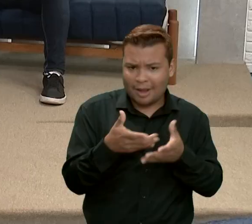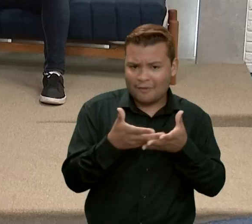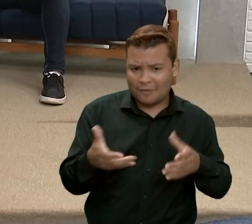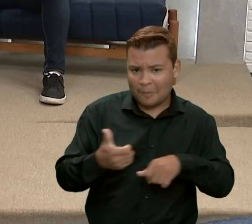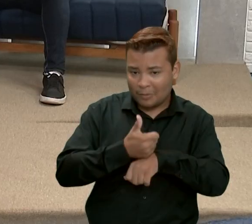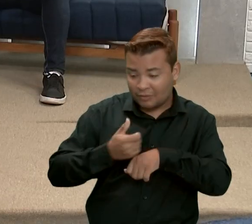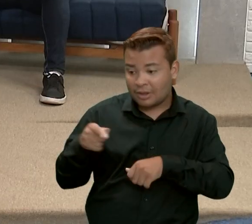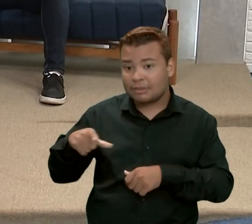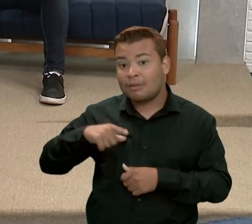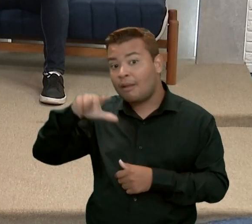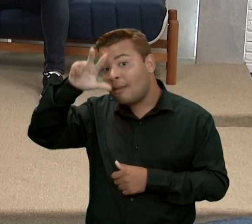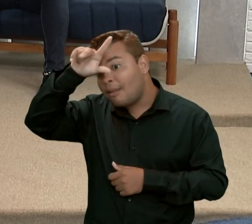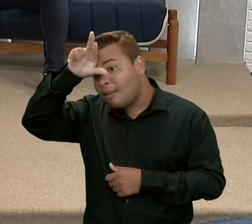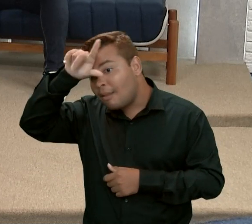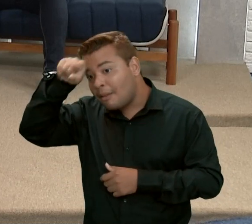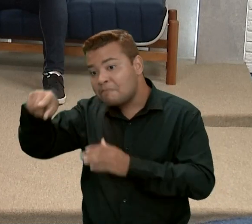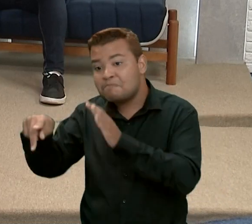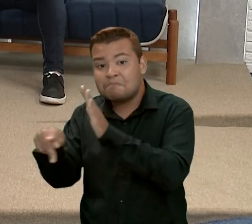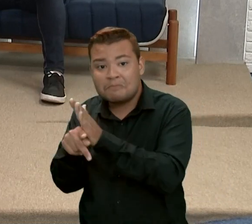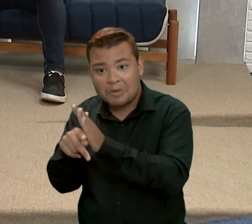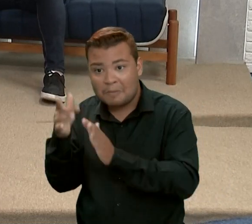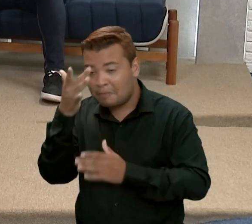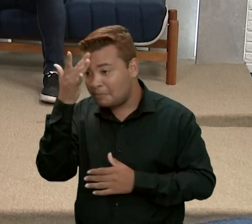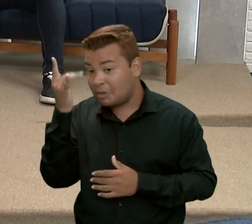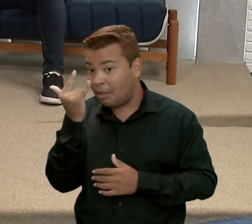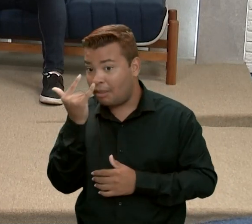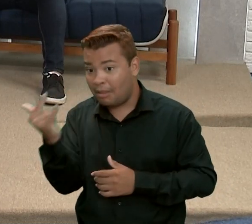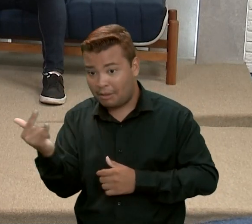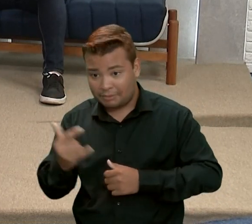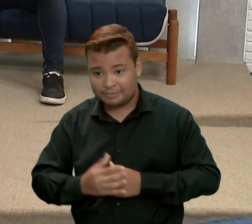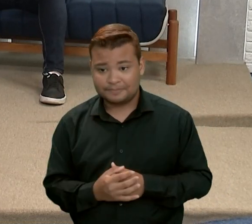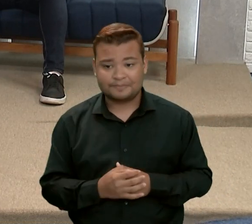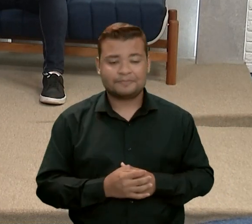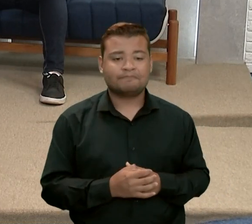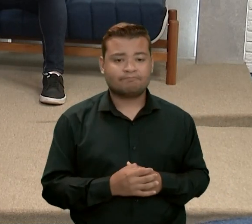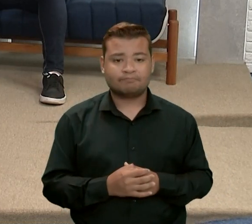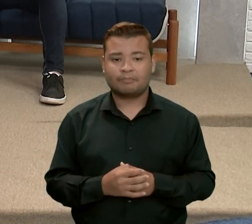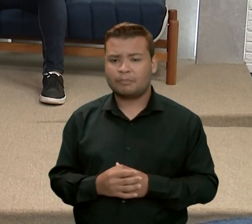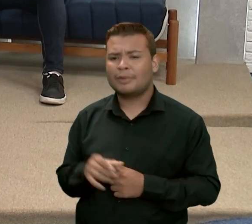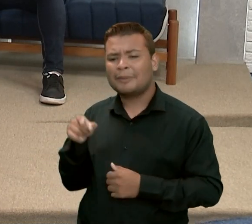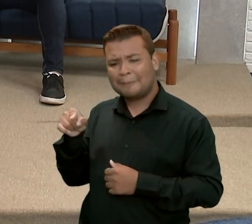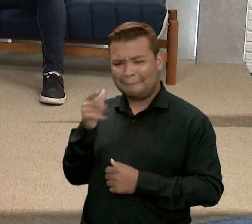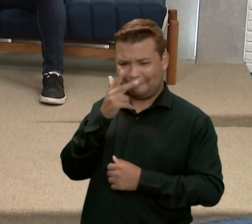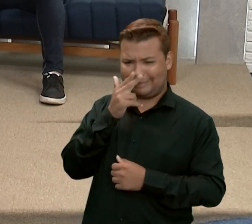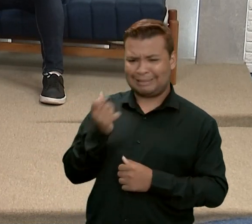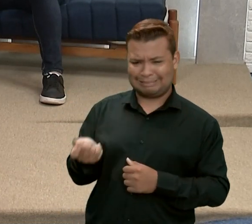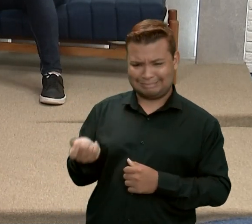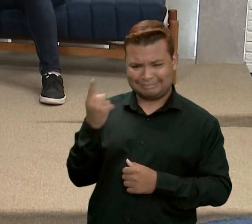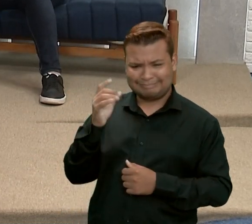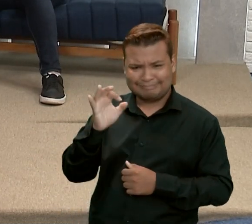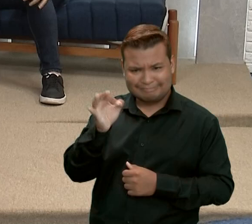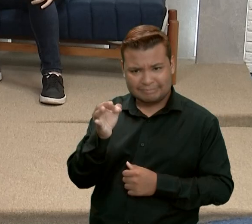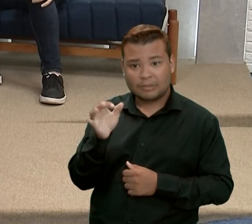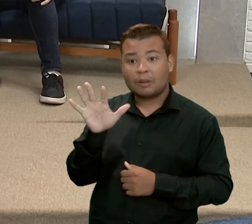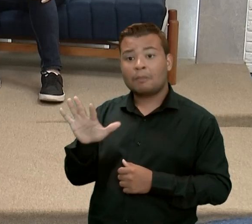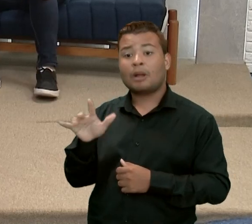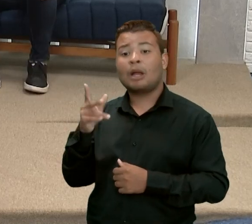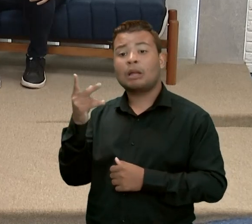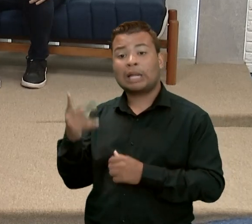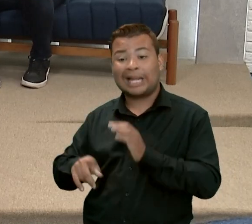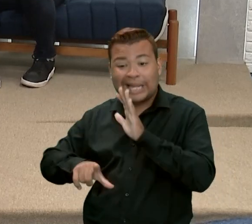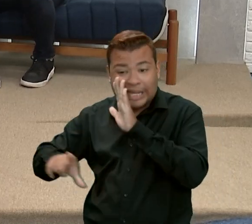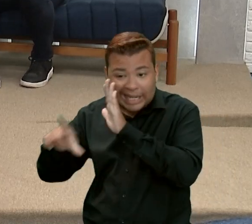tenébrios. Então é interessante. Apesar de parecer estranho, mas na nossa legislação já existe